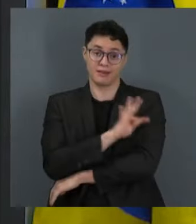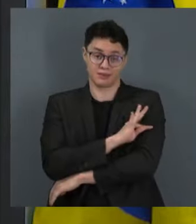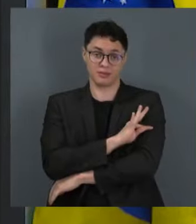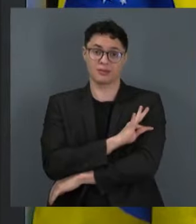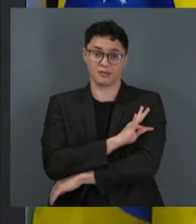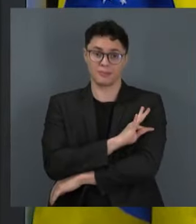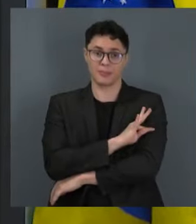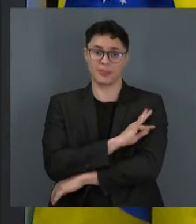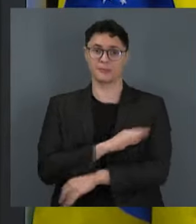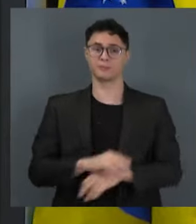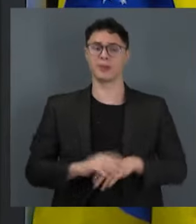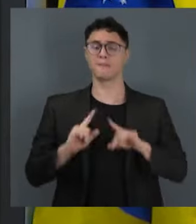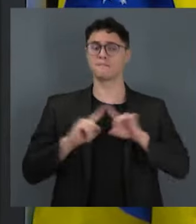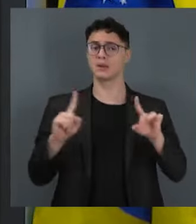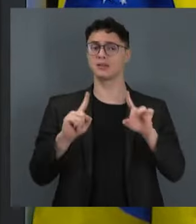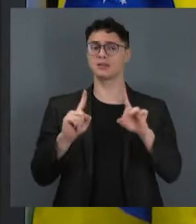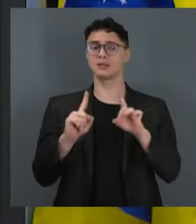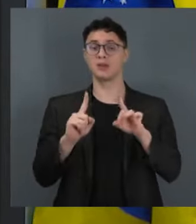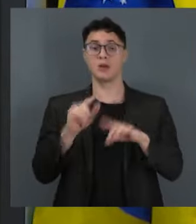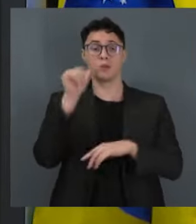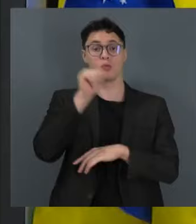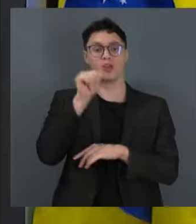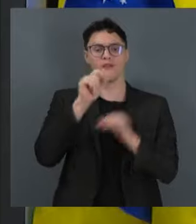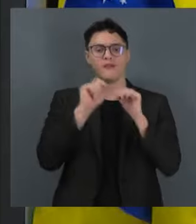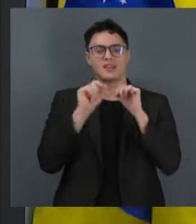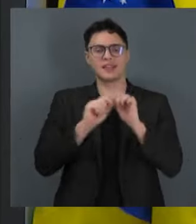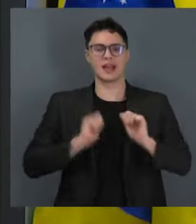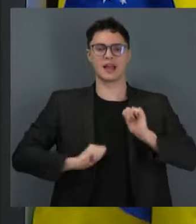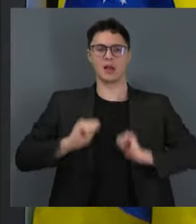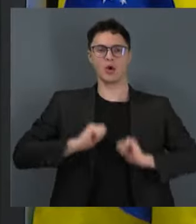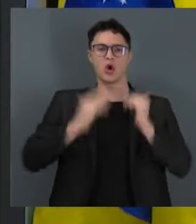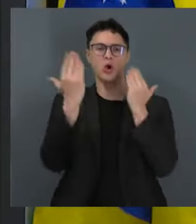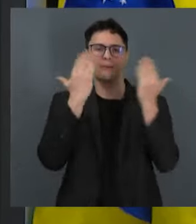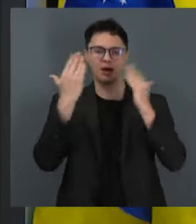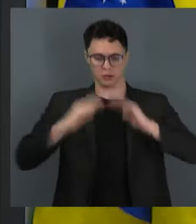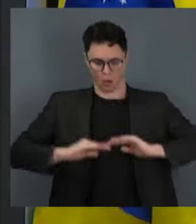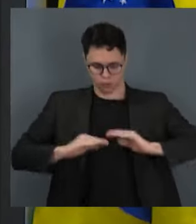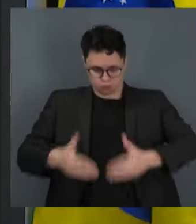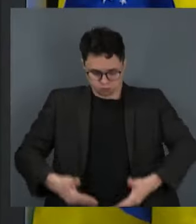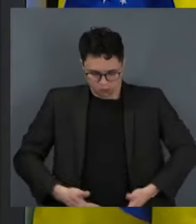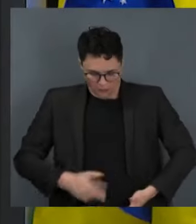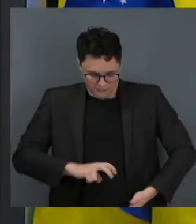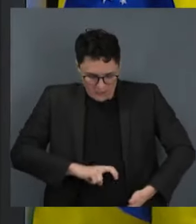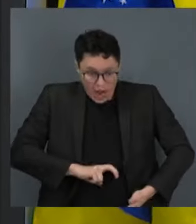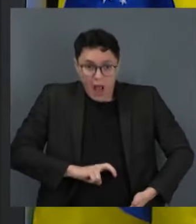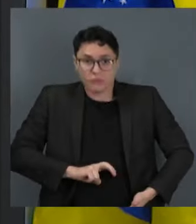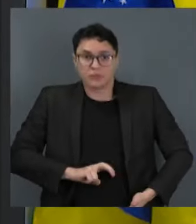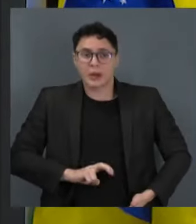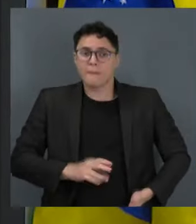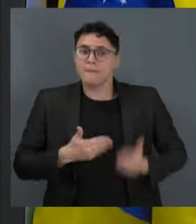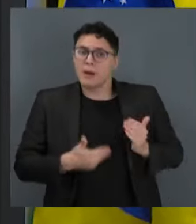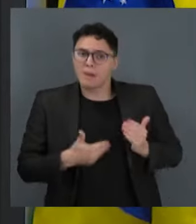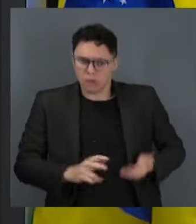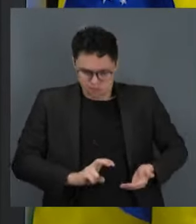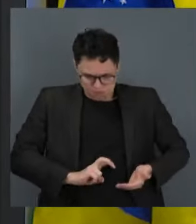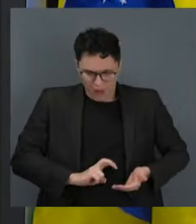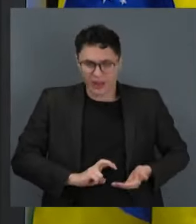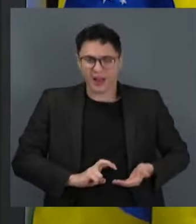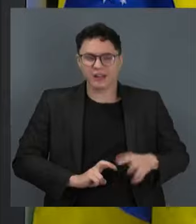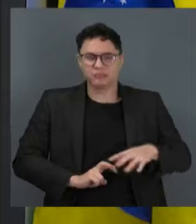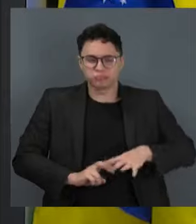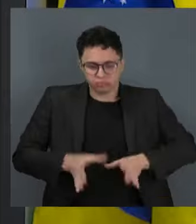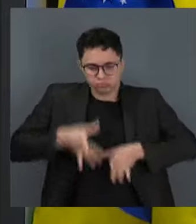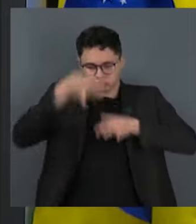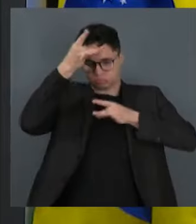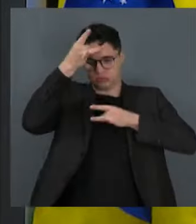passagem mas dando voz às crianças mostrando porque às vezes a gente tem que desenhar